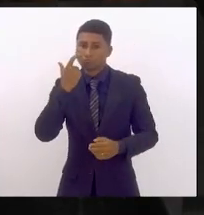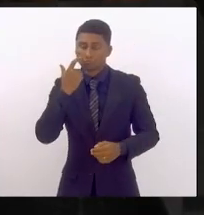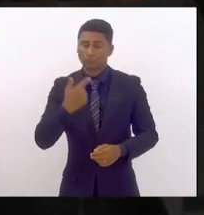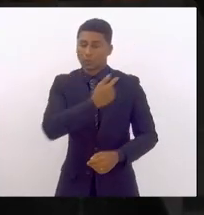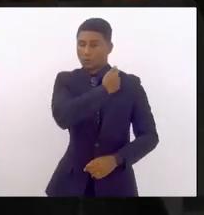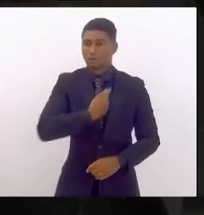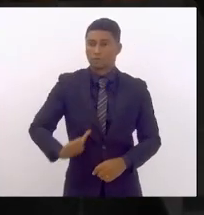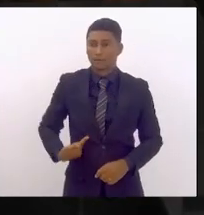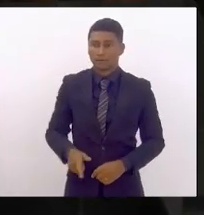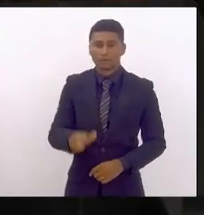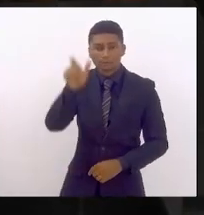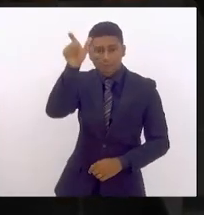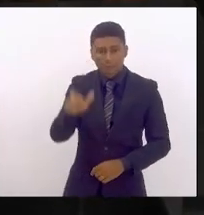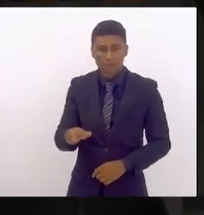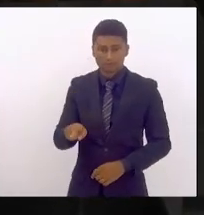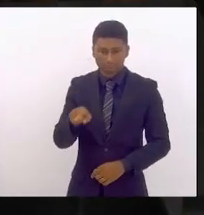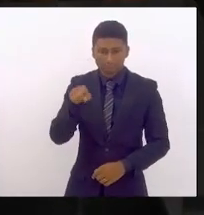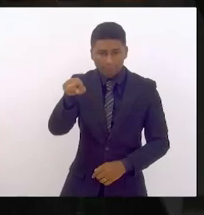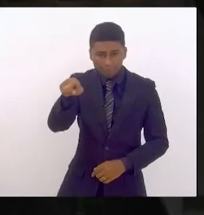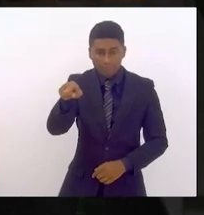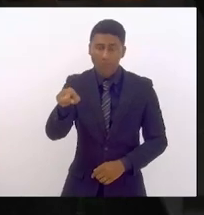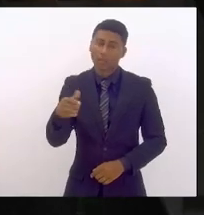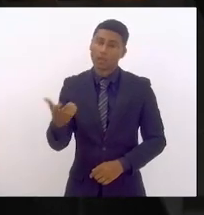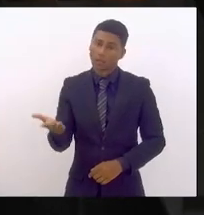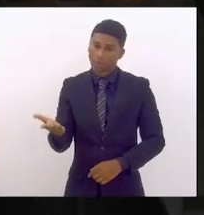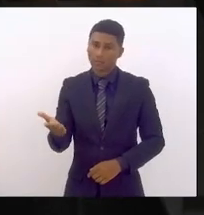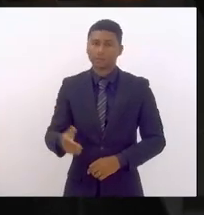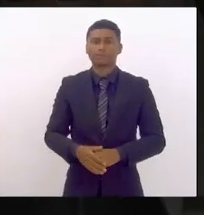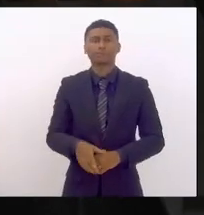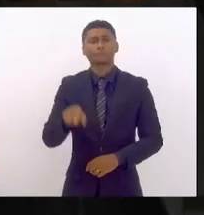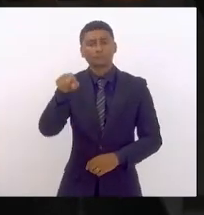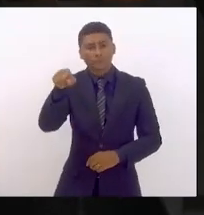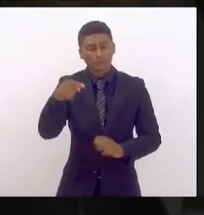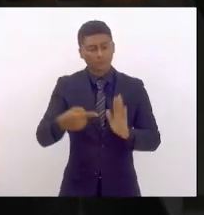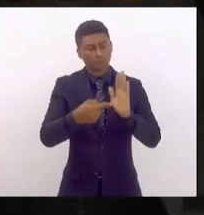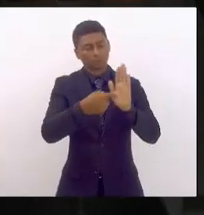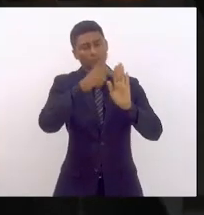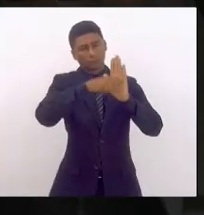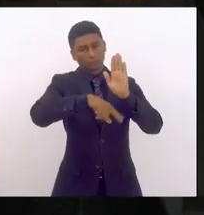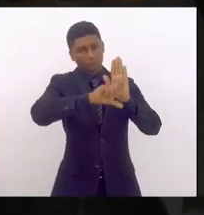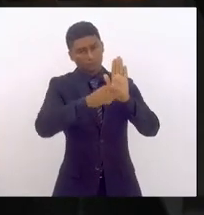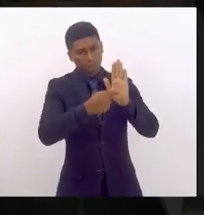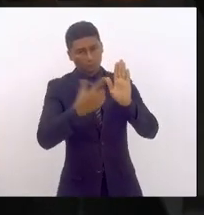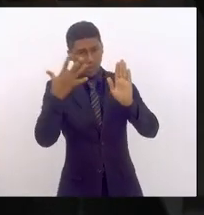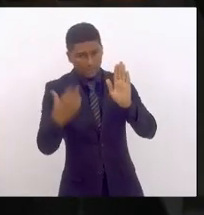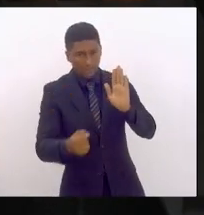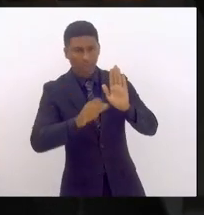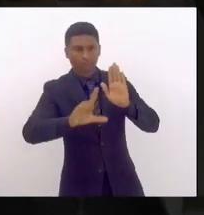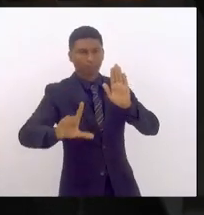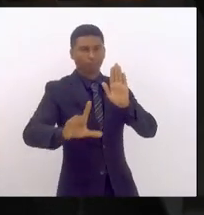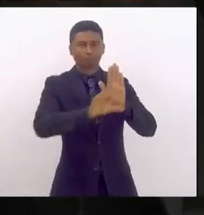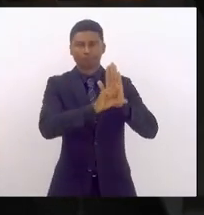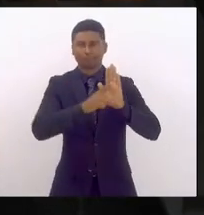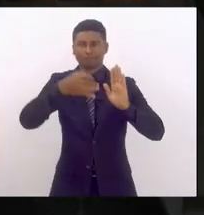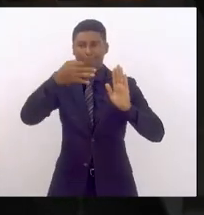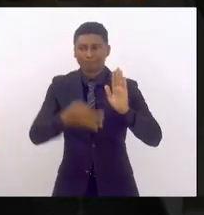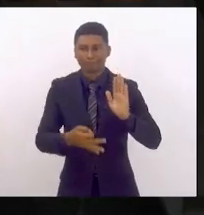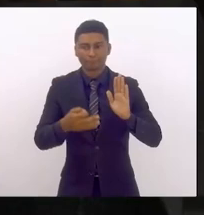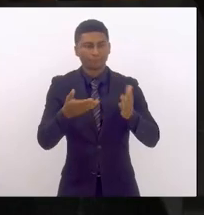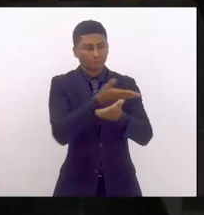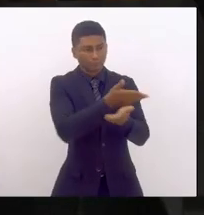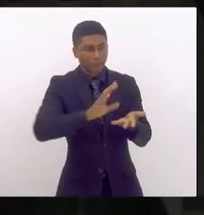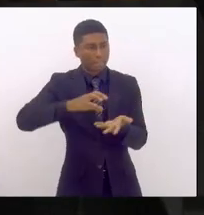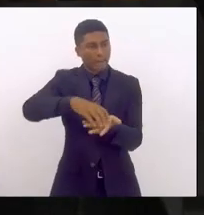governador do Estado venha a sancionar apresente lei e os órgãos